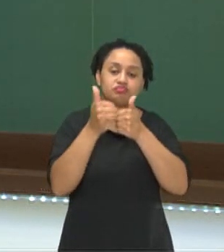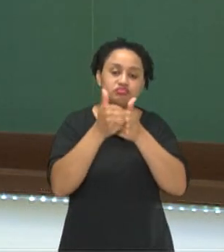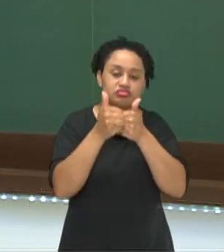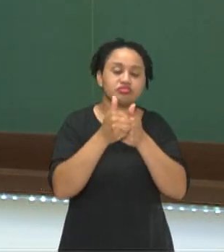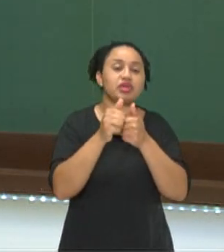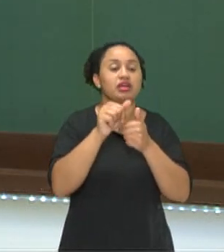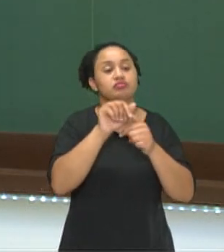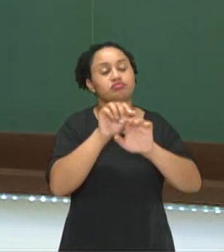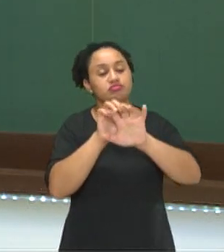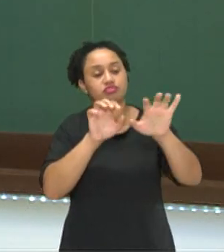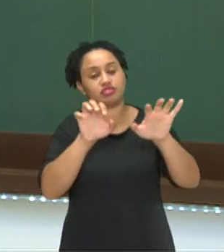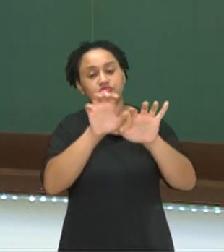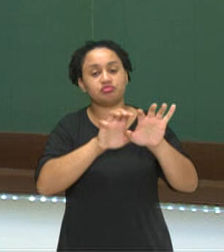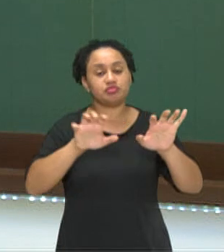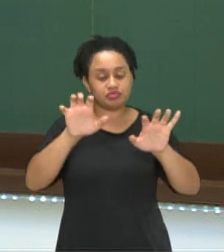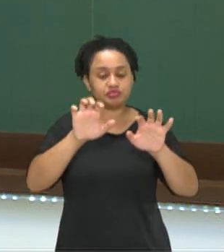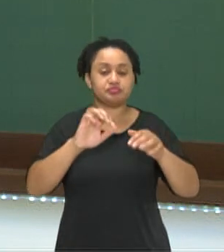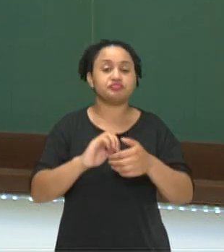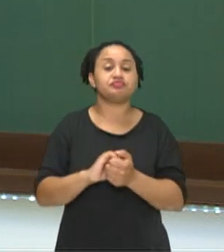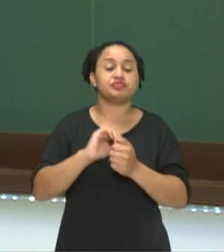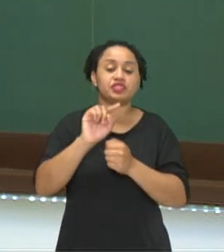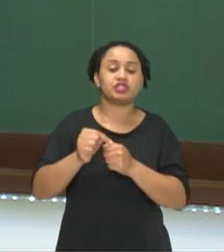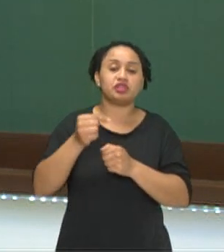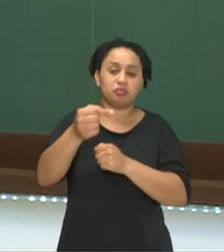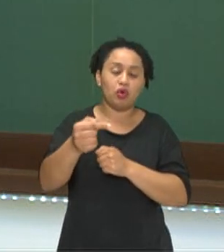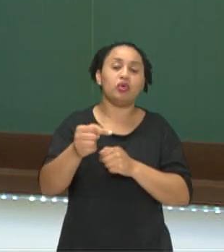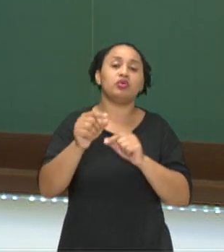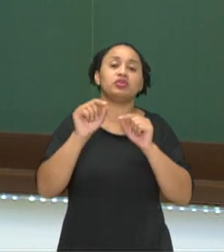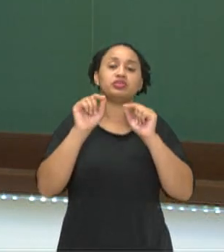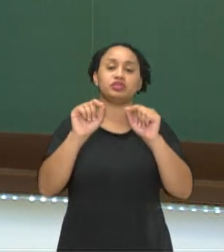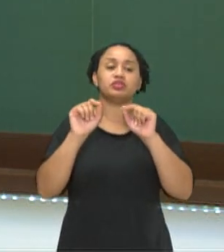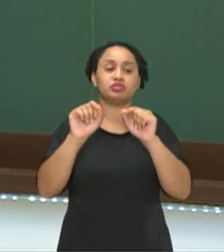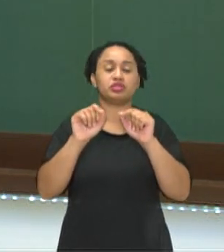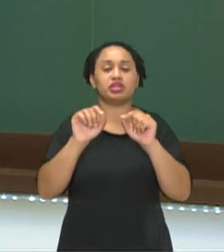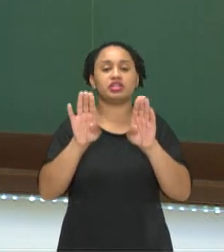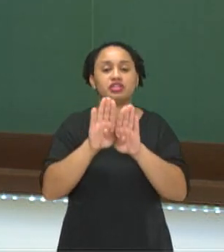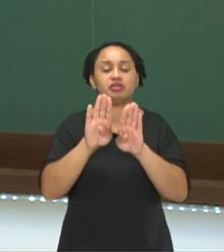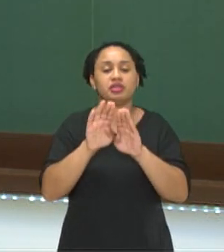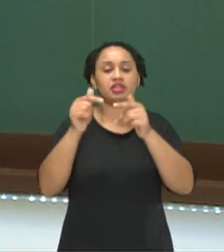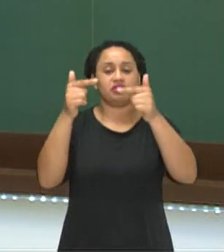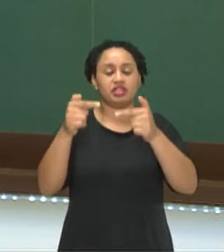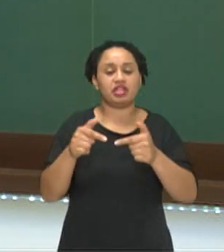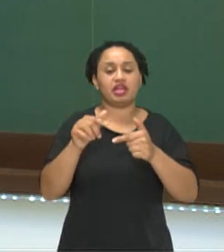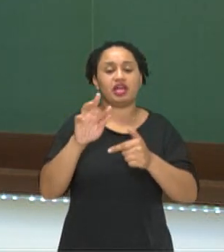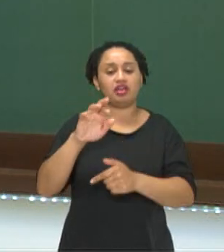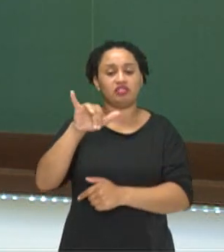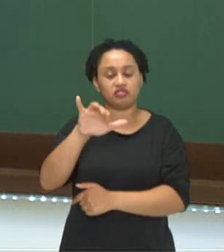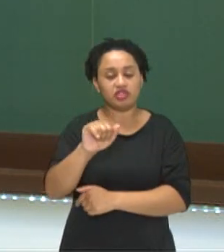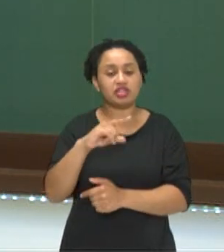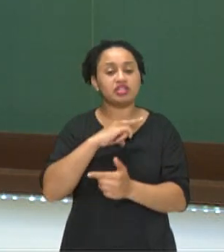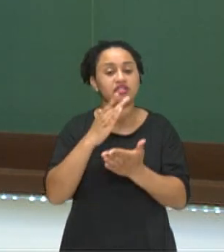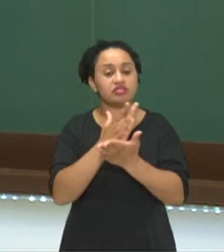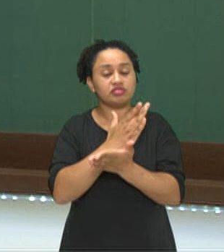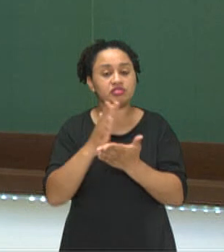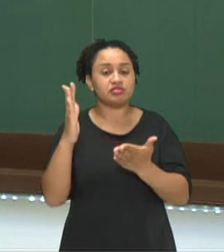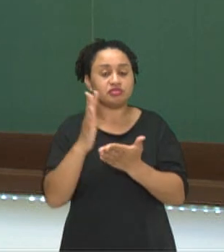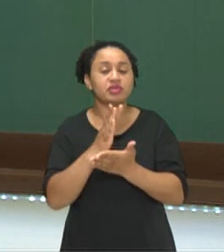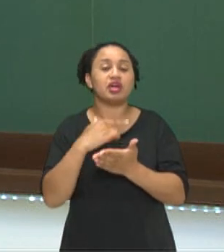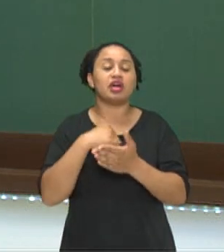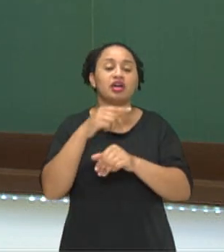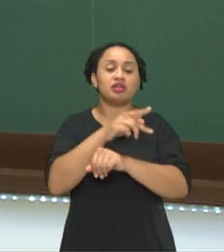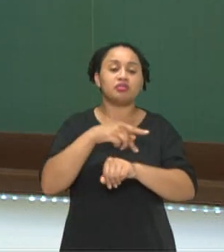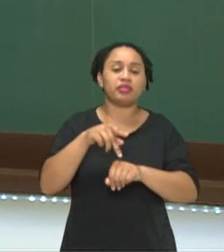de um lado e do outro. Também tivemos ali durante a Guerra Fria uma divisão entre